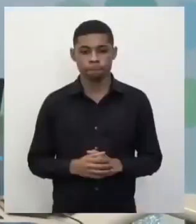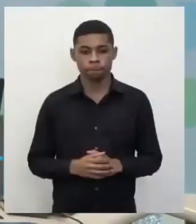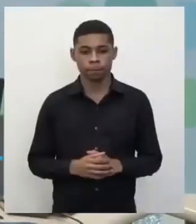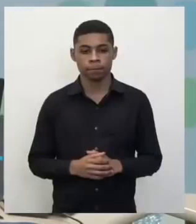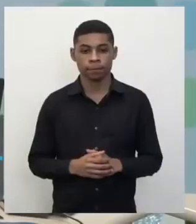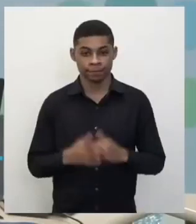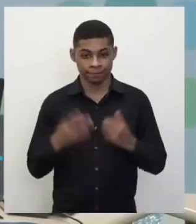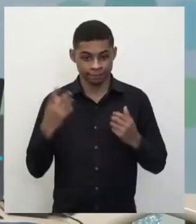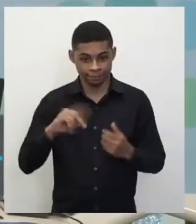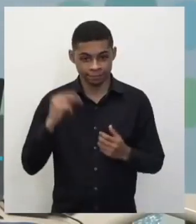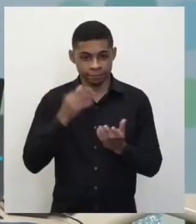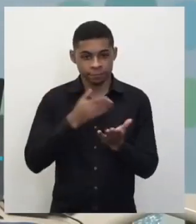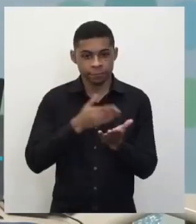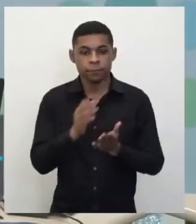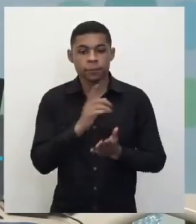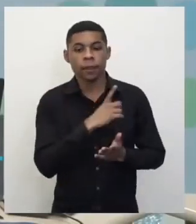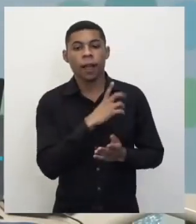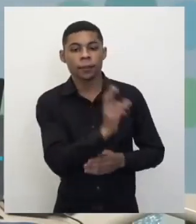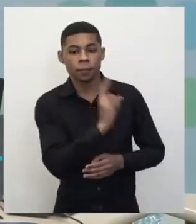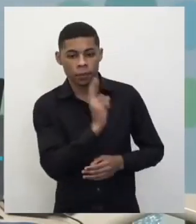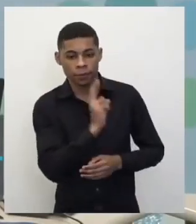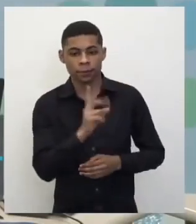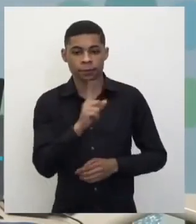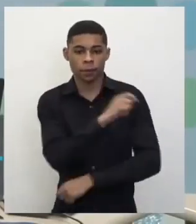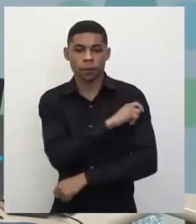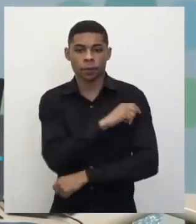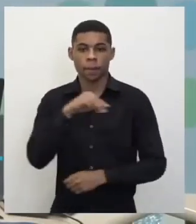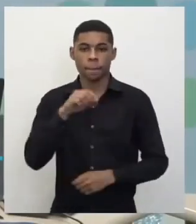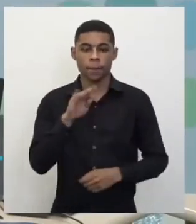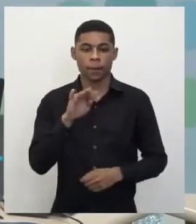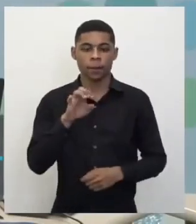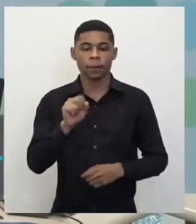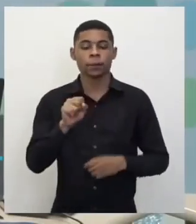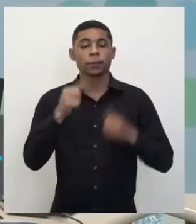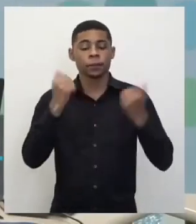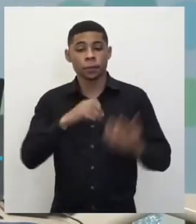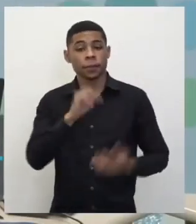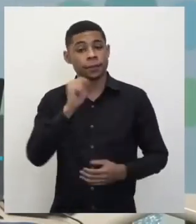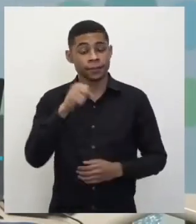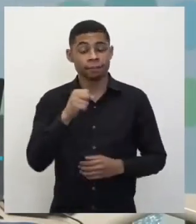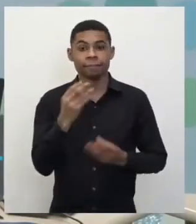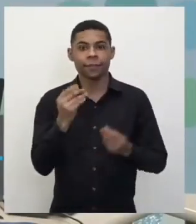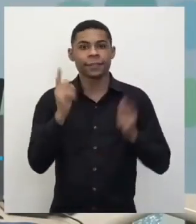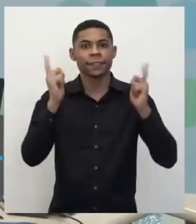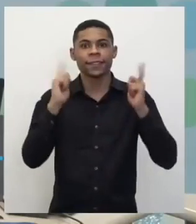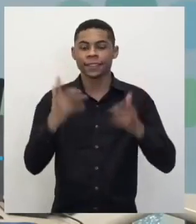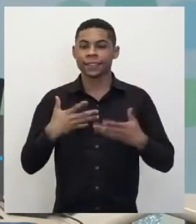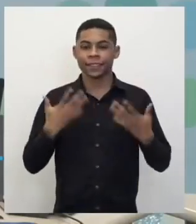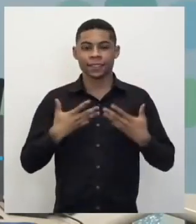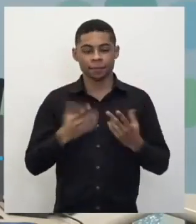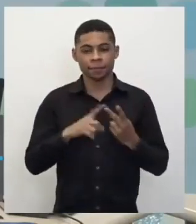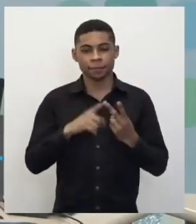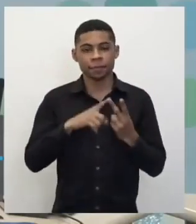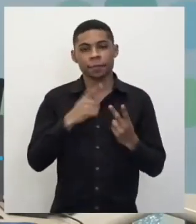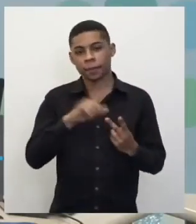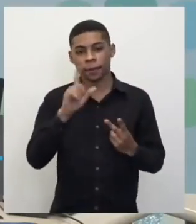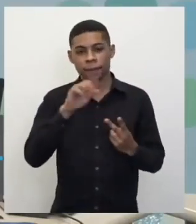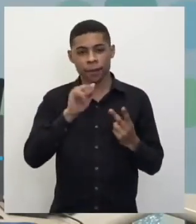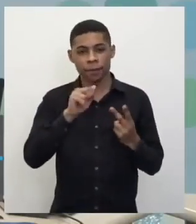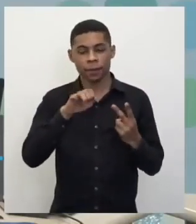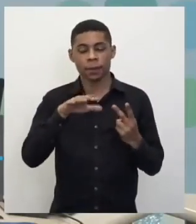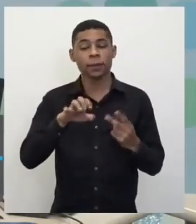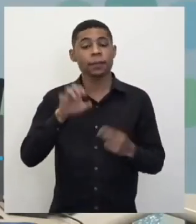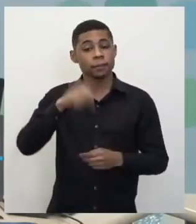Vamos lá, então, para algumas respostas. O aluno Matheus disse que sim, que foi bem divertido. A Fabiane também disse que